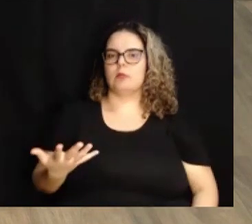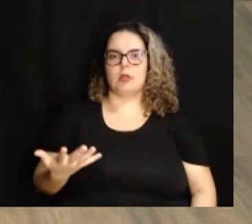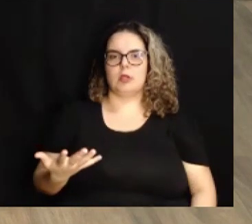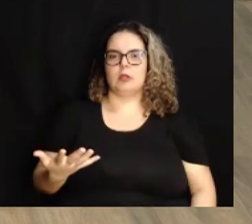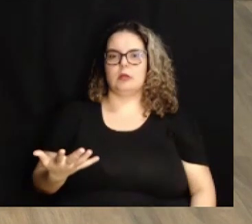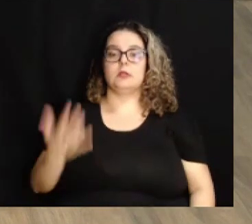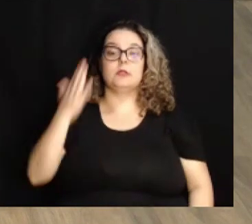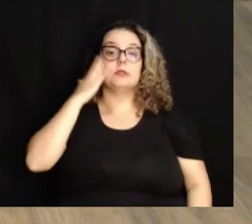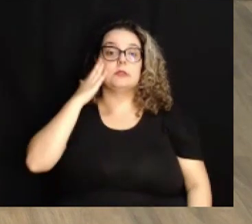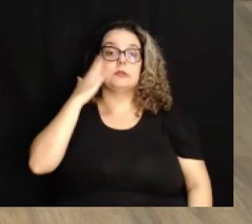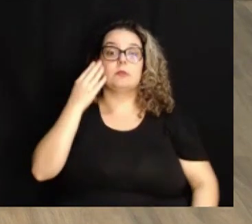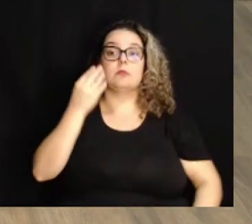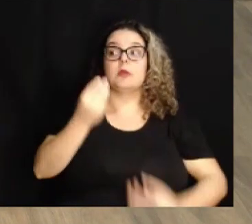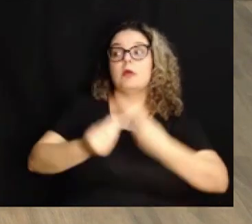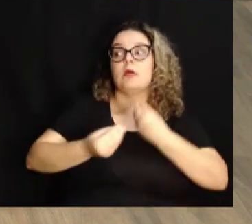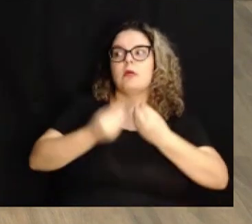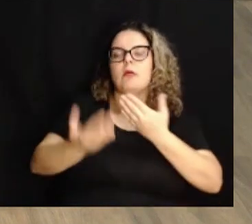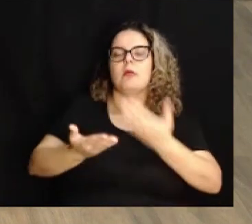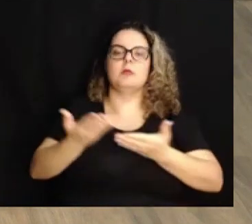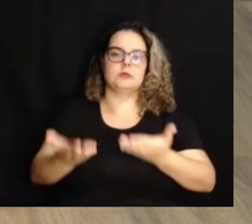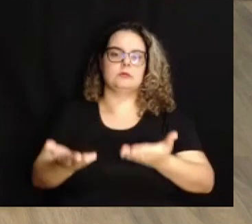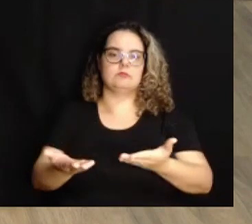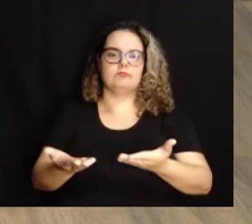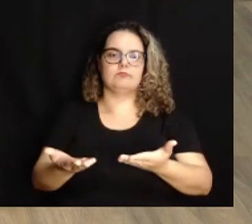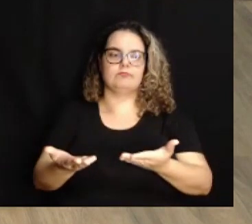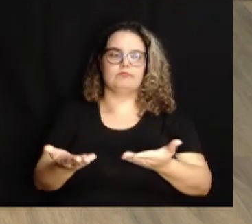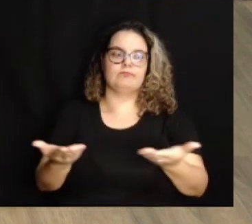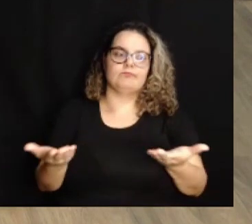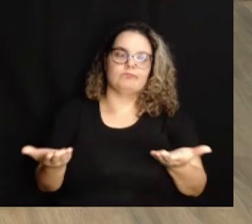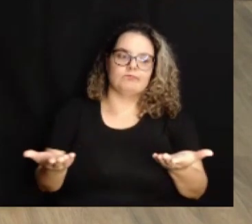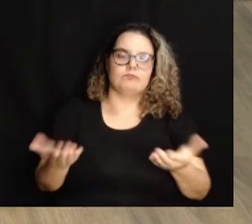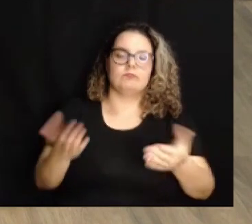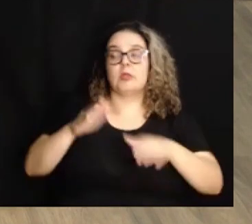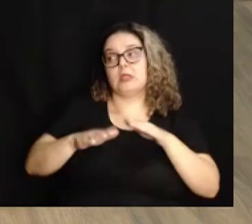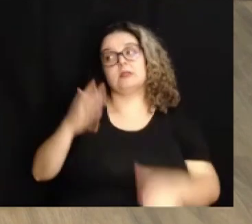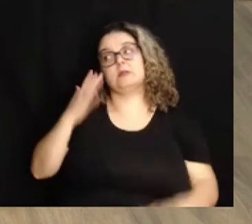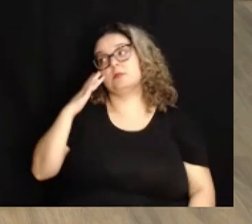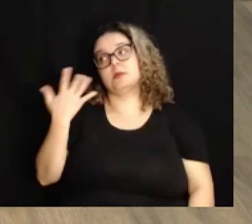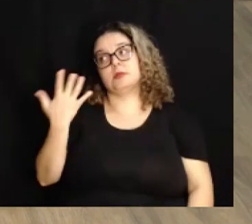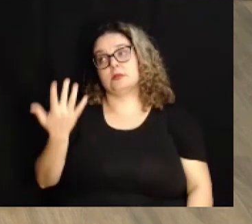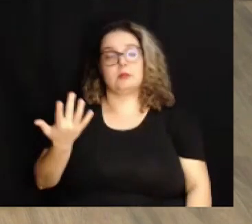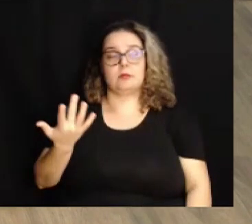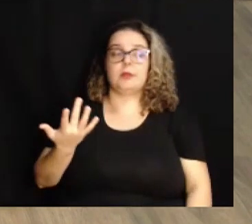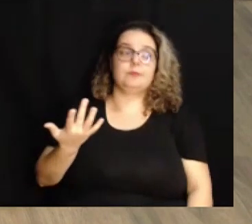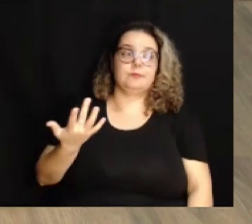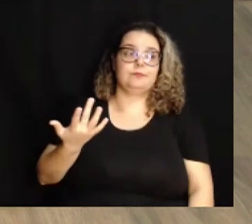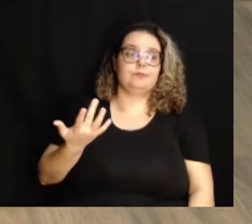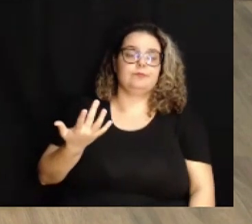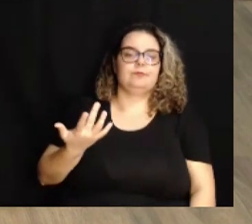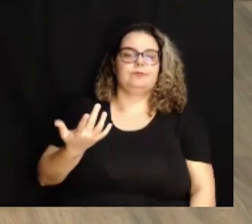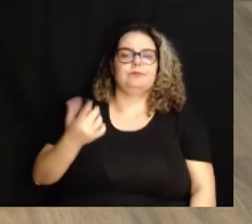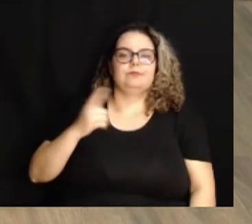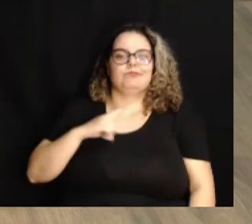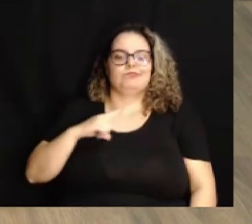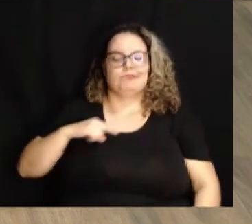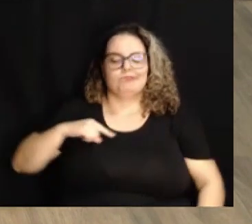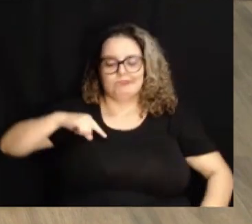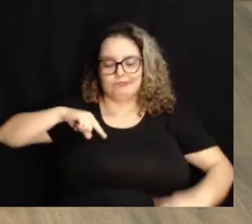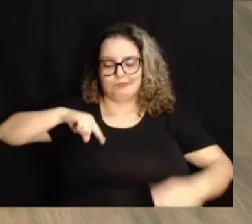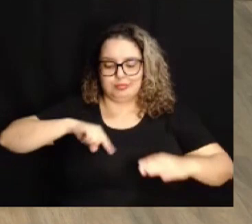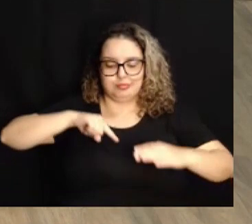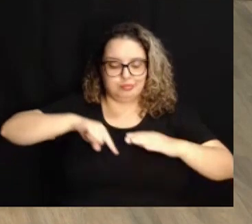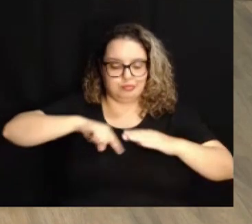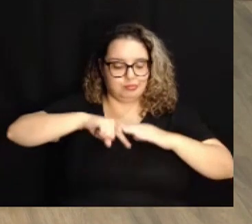lidar com isso. E às vezes, por não saber, ela acaba entrando no fundo do poço e isso pode virar aí um